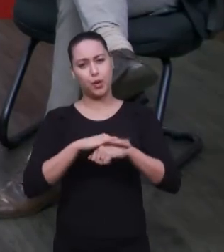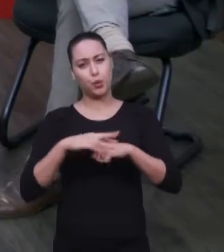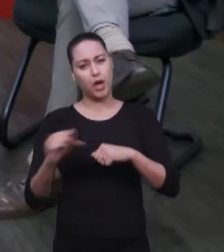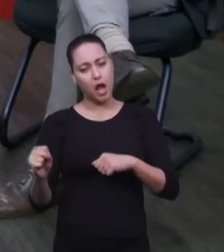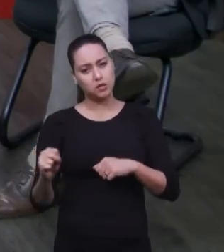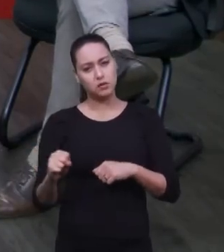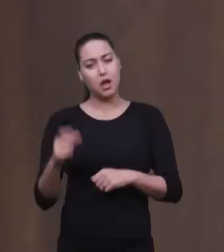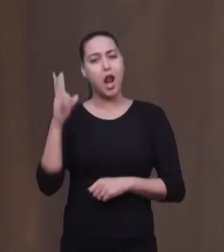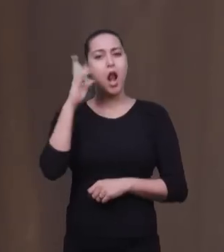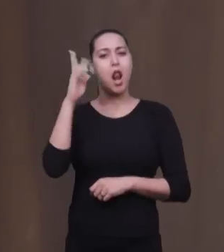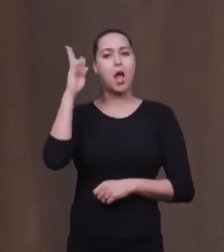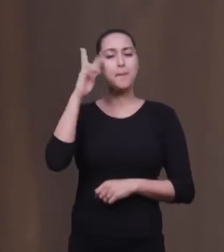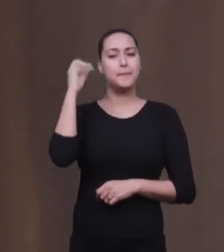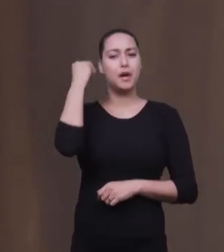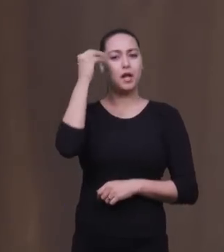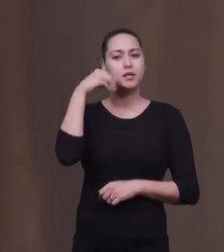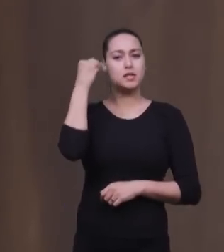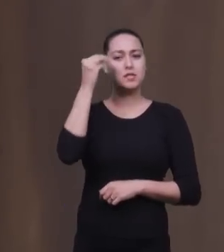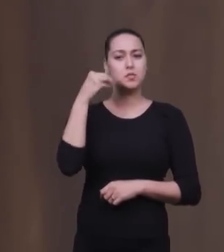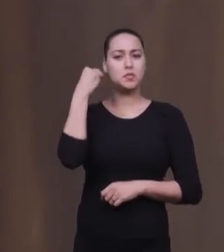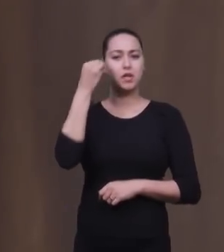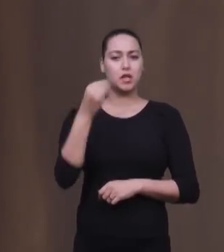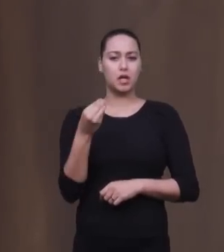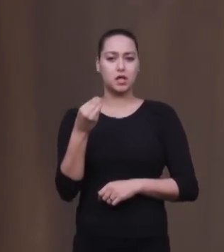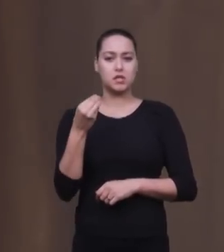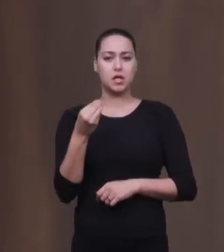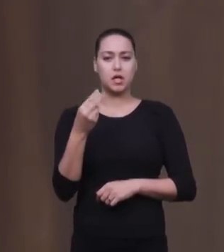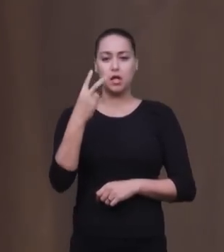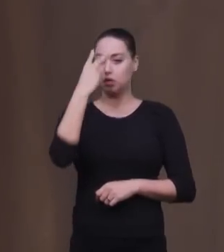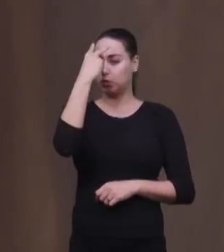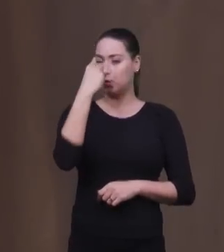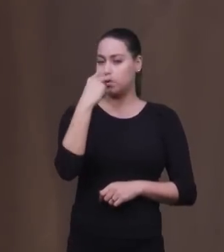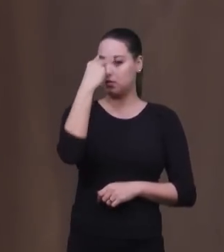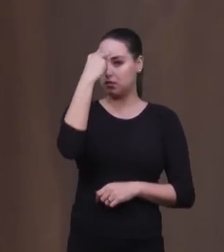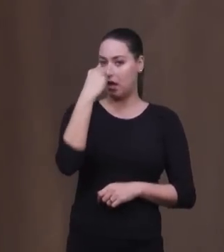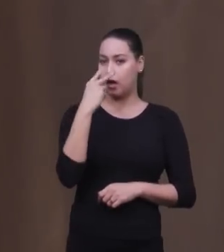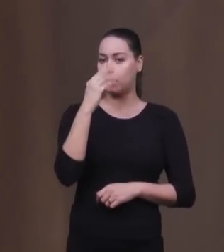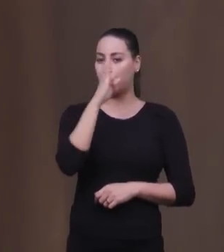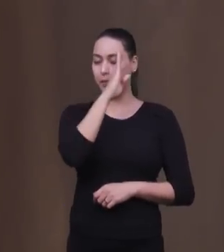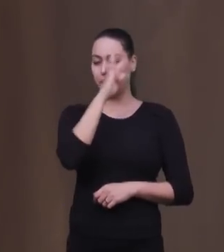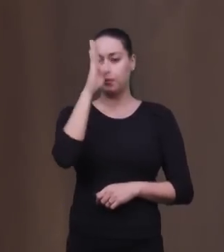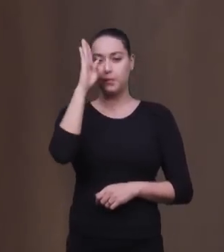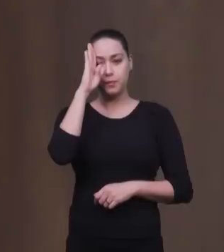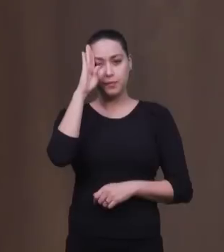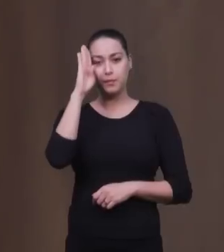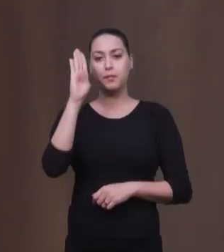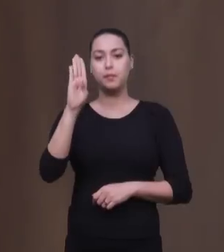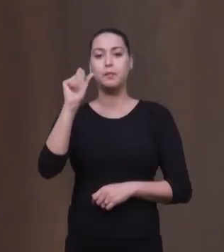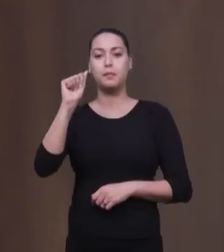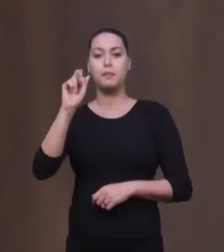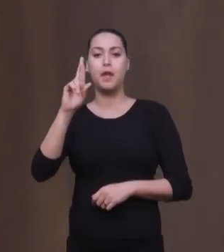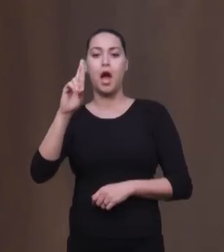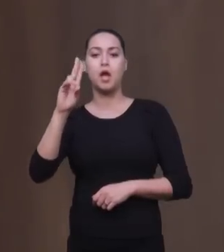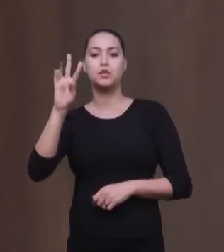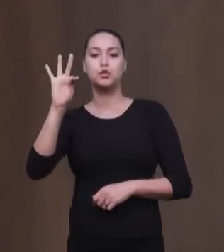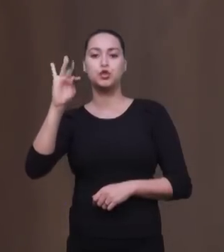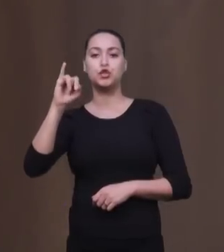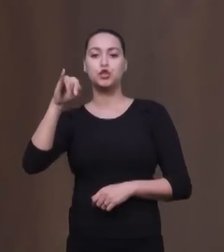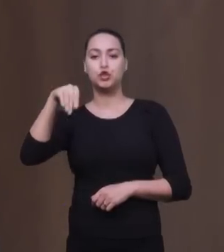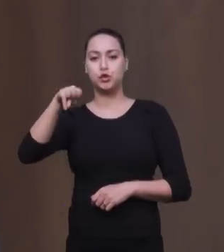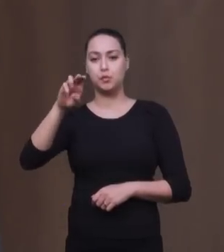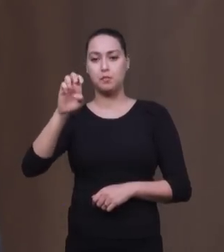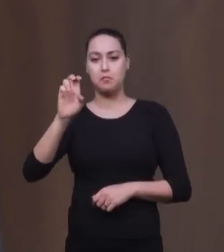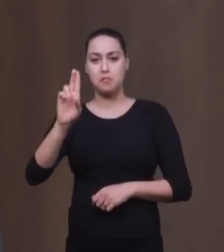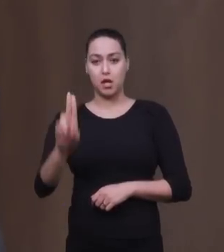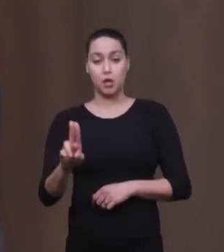curado? Aí me lembrei da experiência do cego Bartimeu, quando Jesus disse